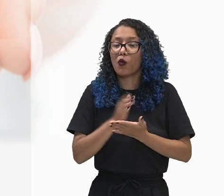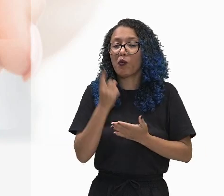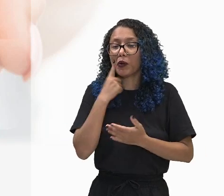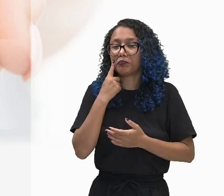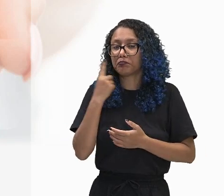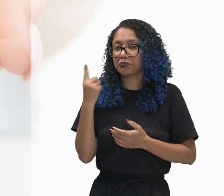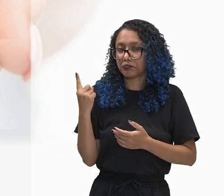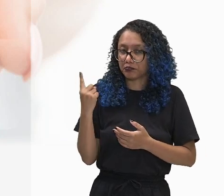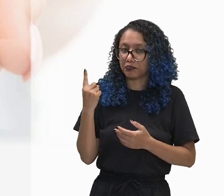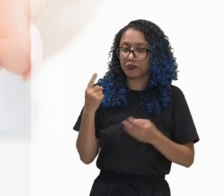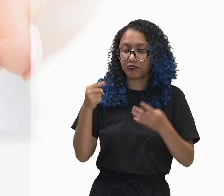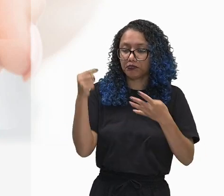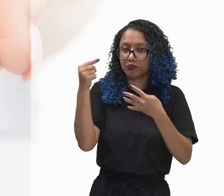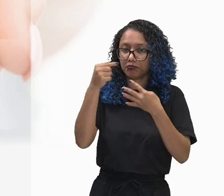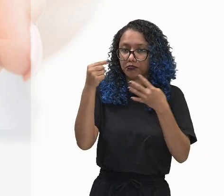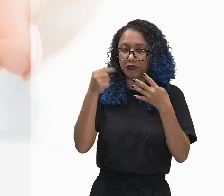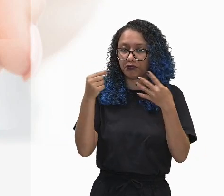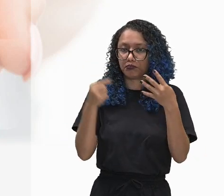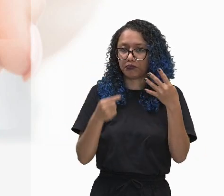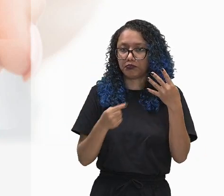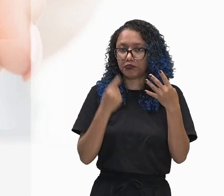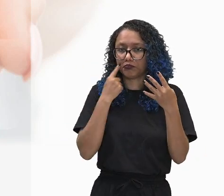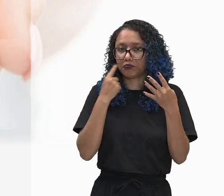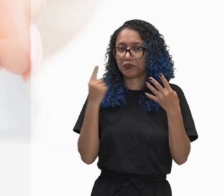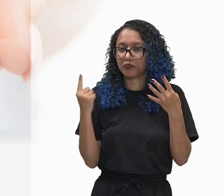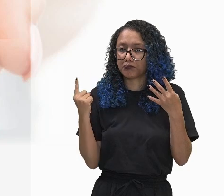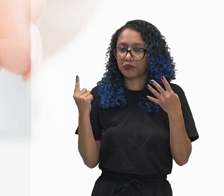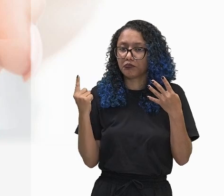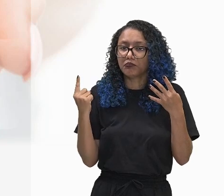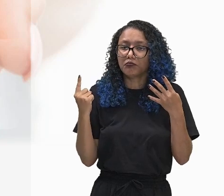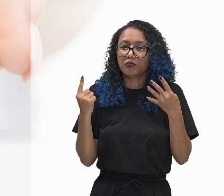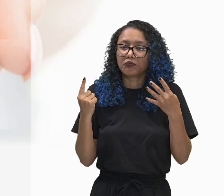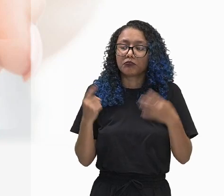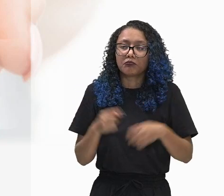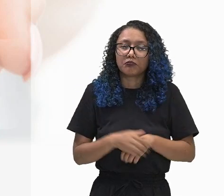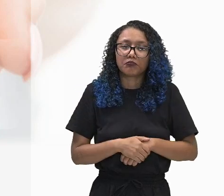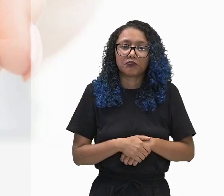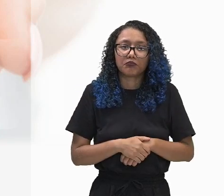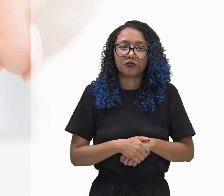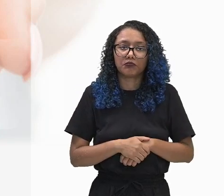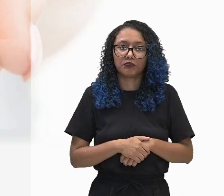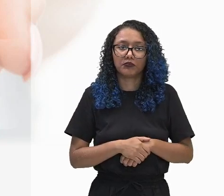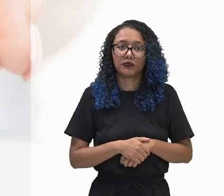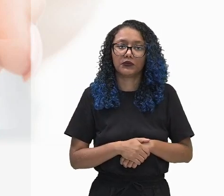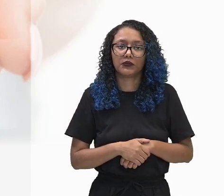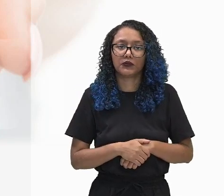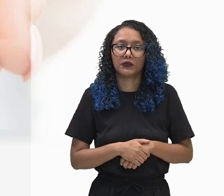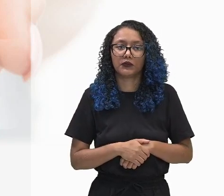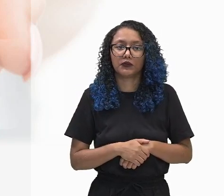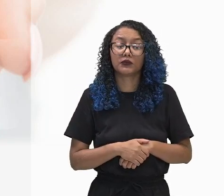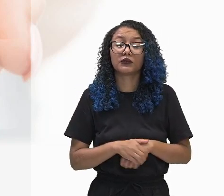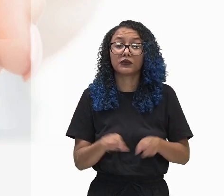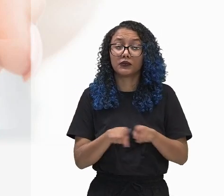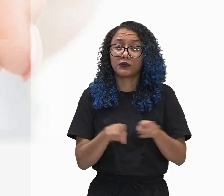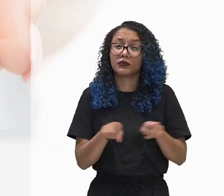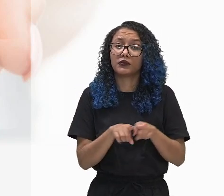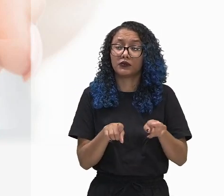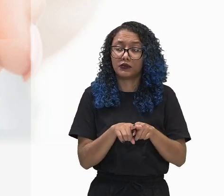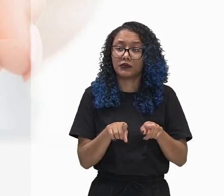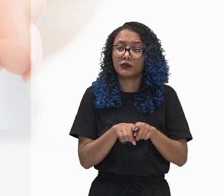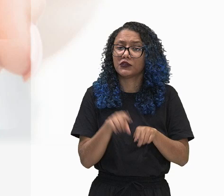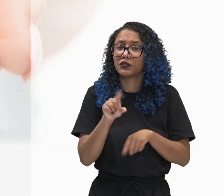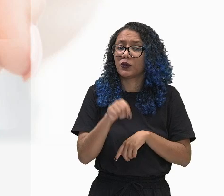a gonorreia, a sífilis e a AIDS. E tem um dia que